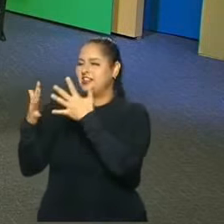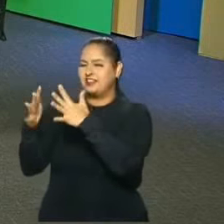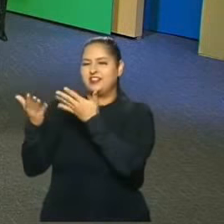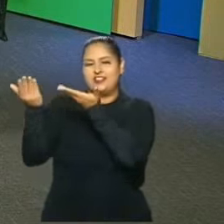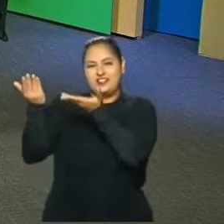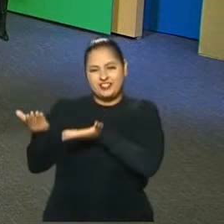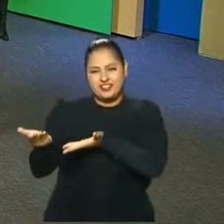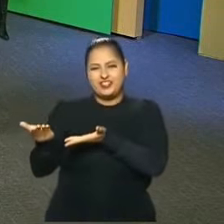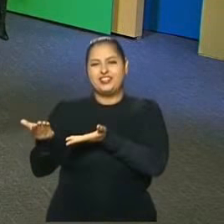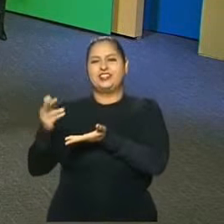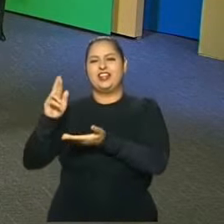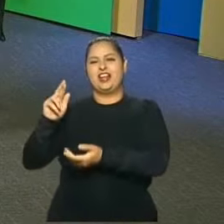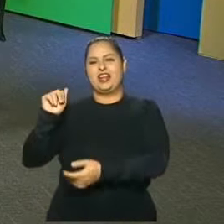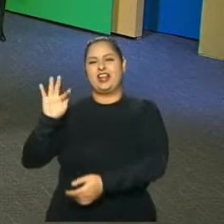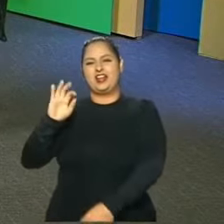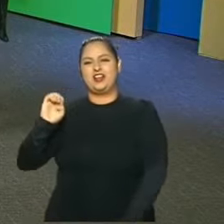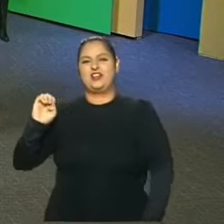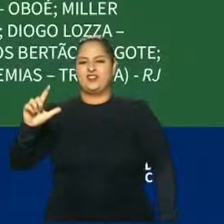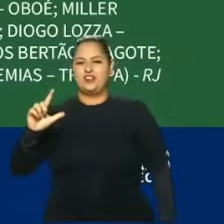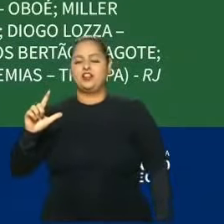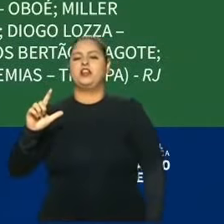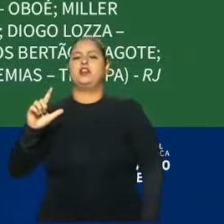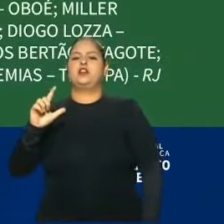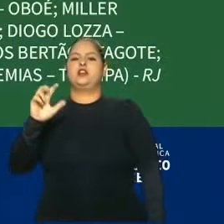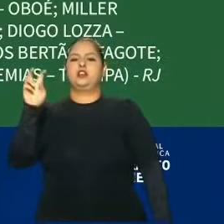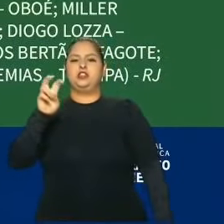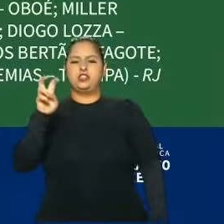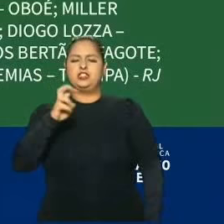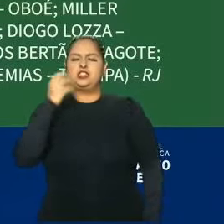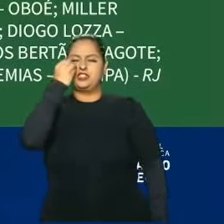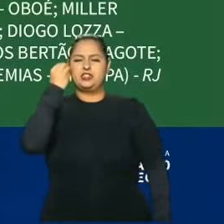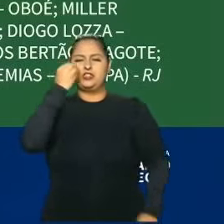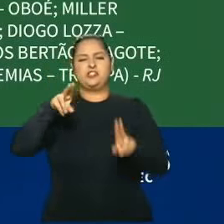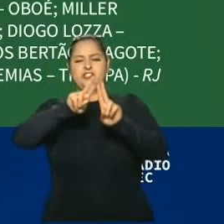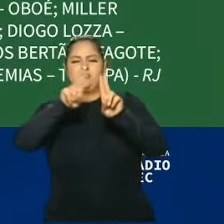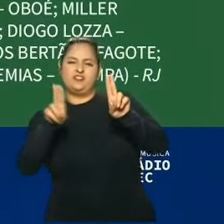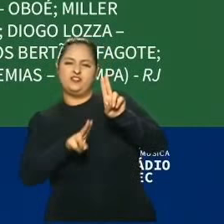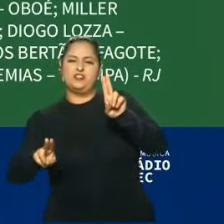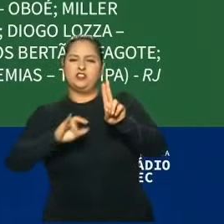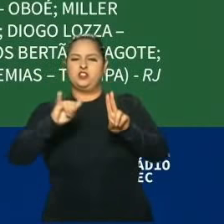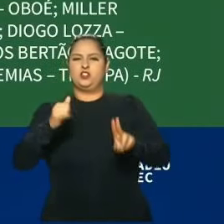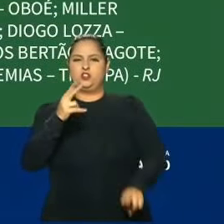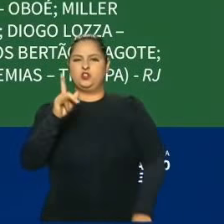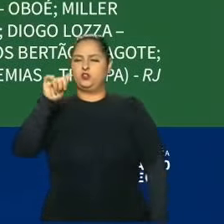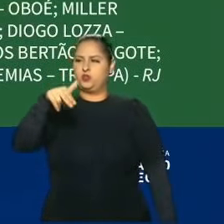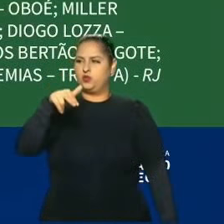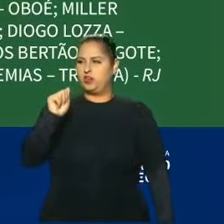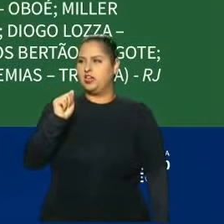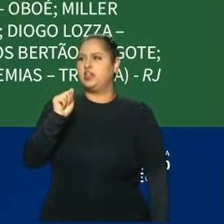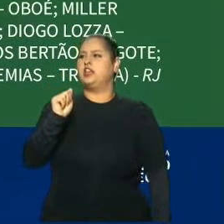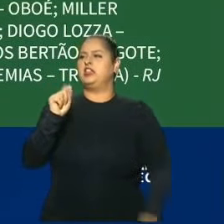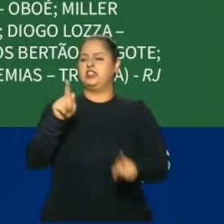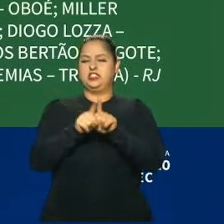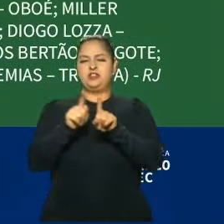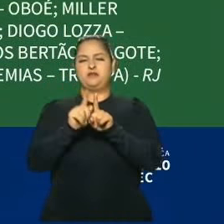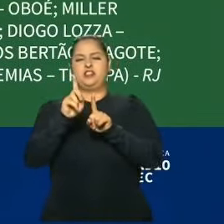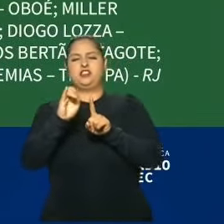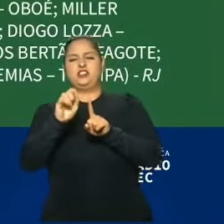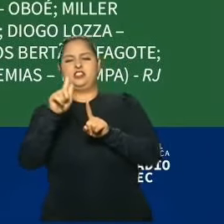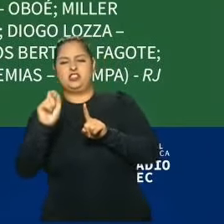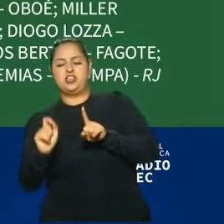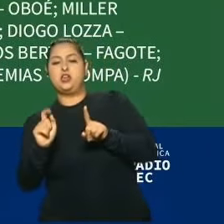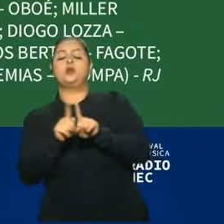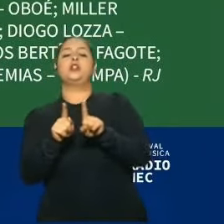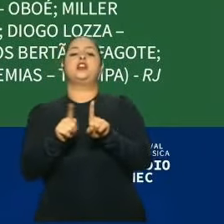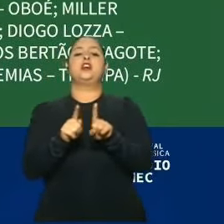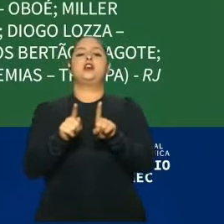boa. Interpretação de Quinteto Experimental da UFRJ. Juliana Bravina ao boé, Miller Moraes na flauta, Diogo Loza no clarinete, Carlos Bertão no